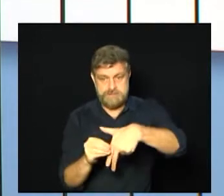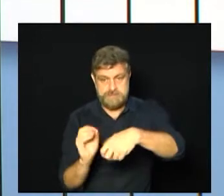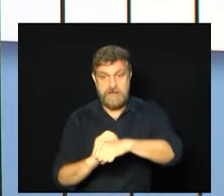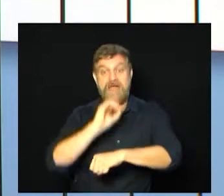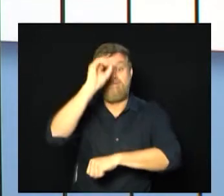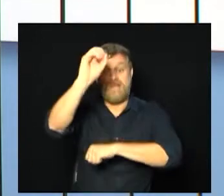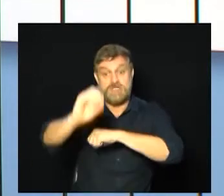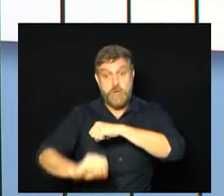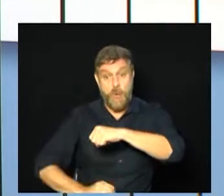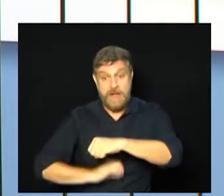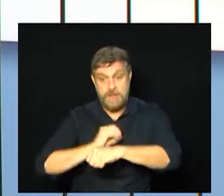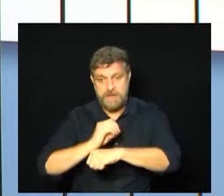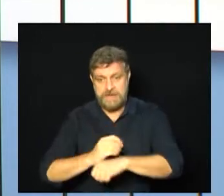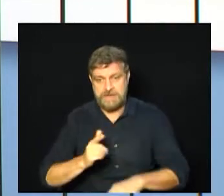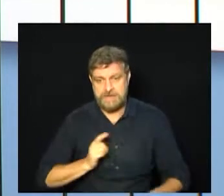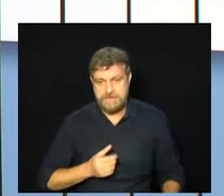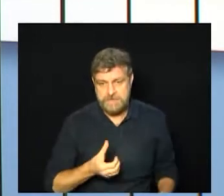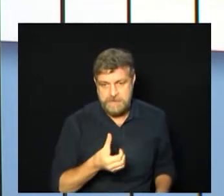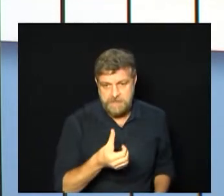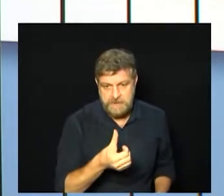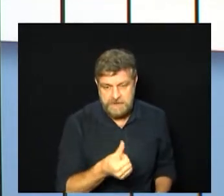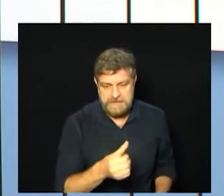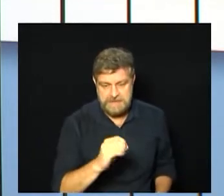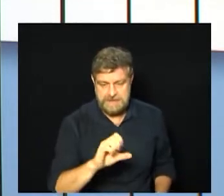24 horas. São